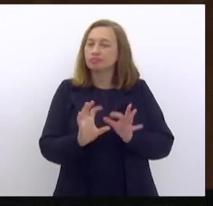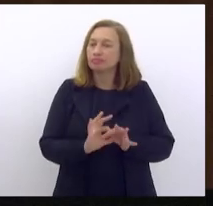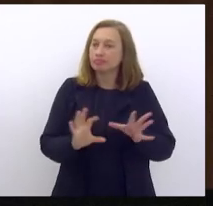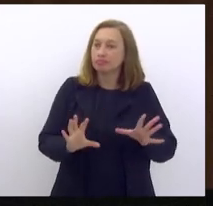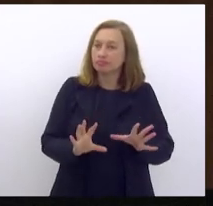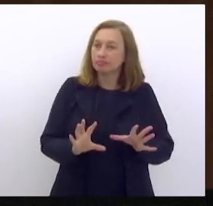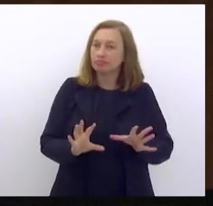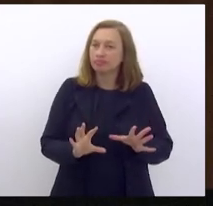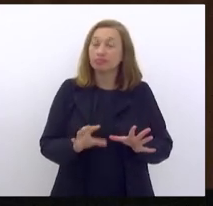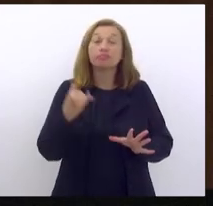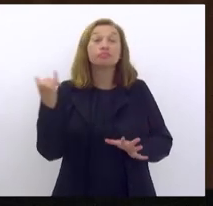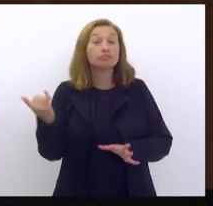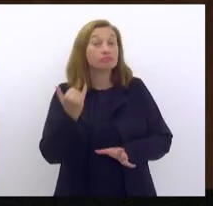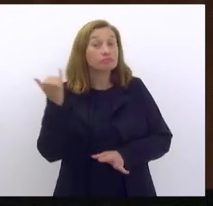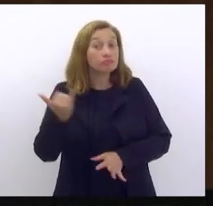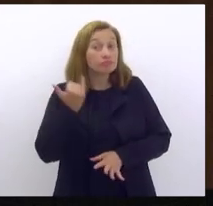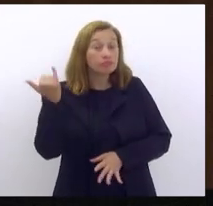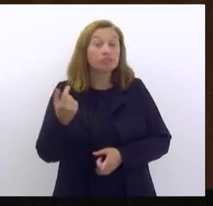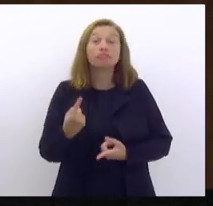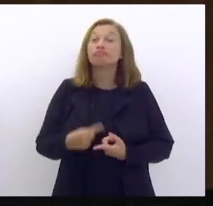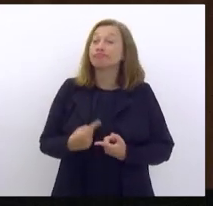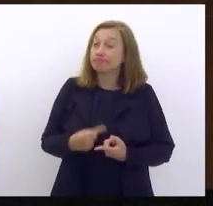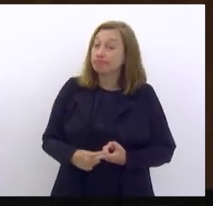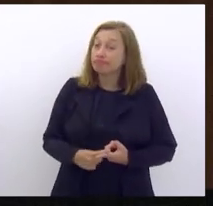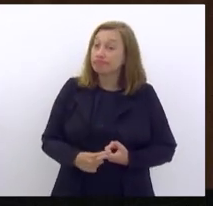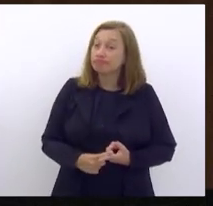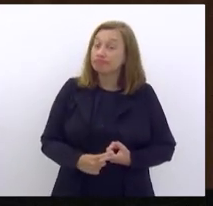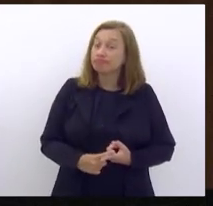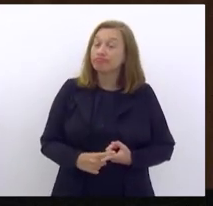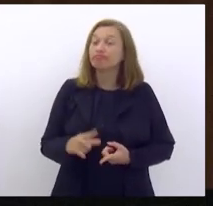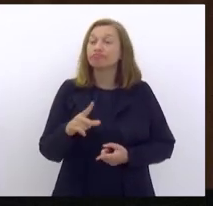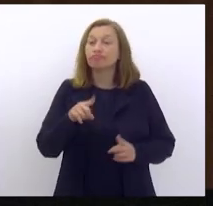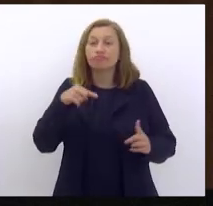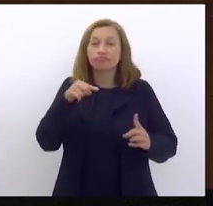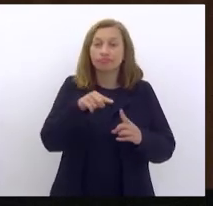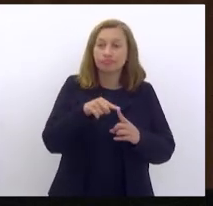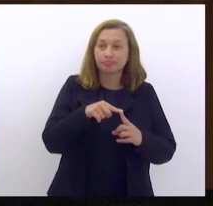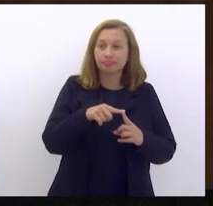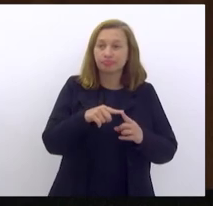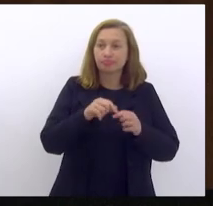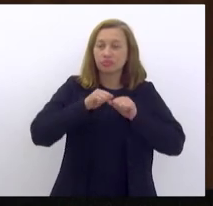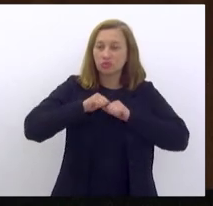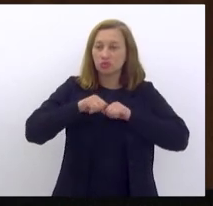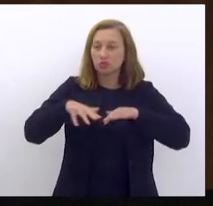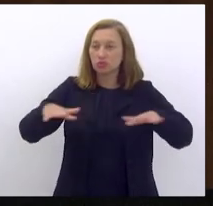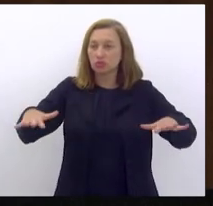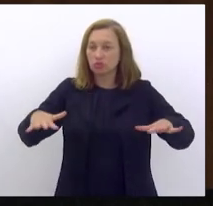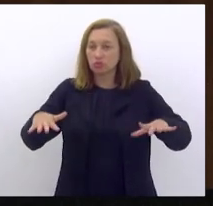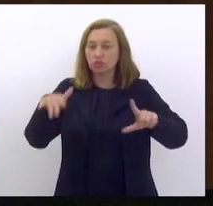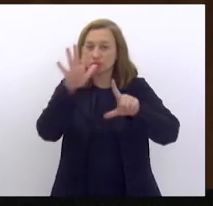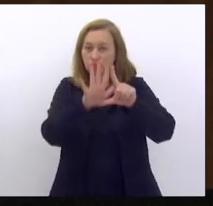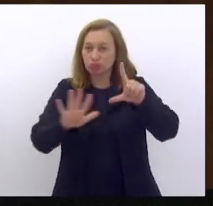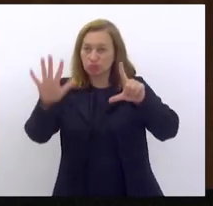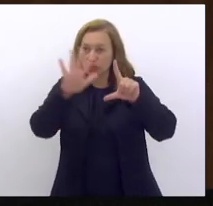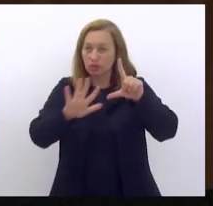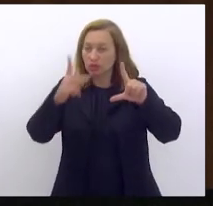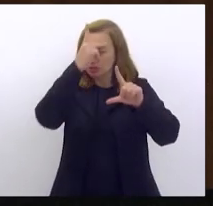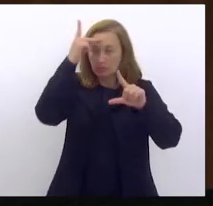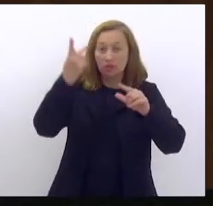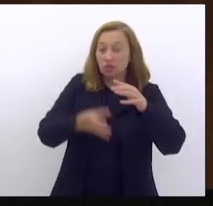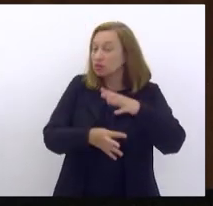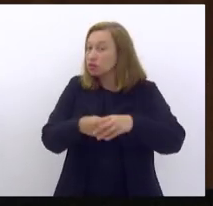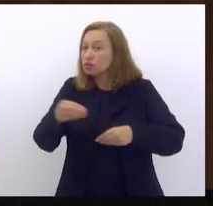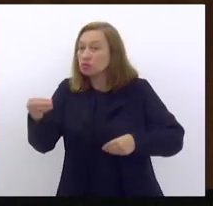é extremamente importante porque tem como objetivo aumentar a divulgação do portal de